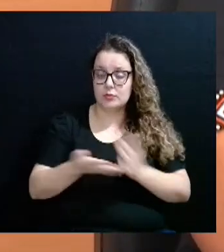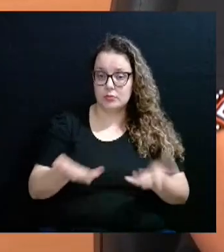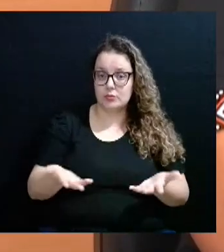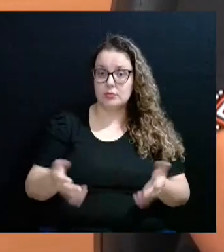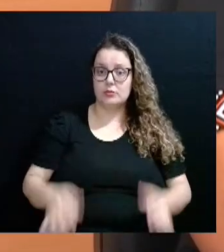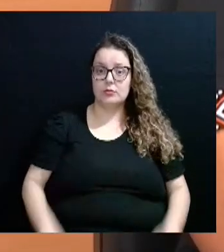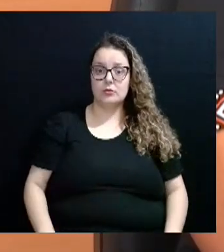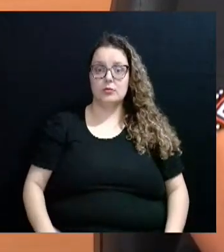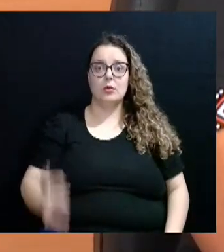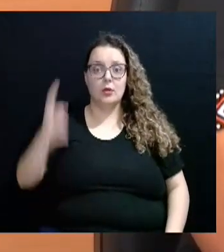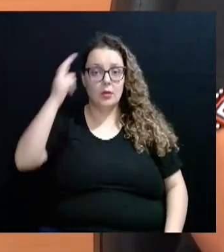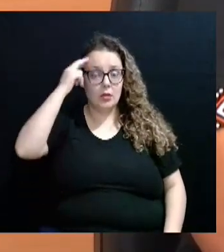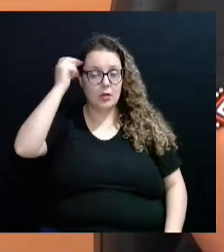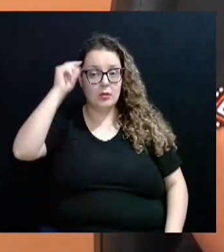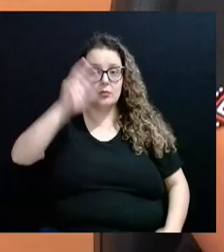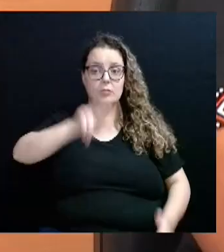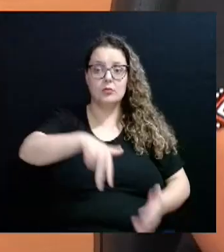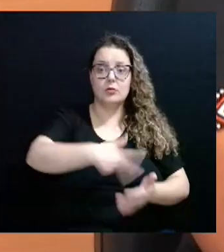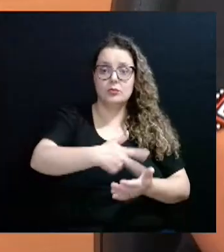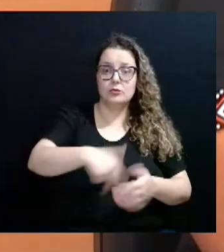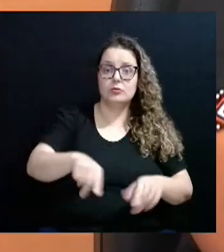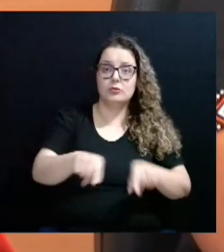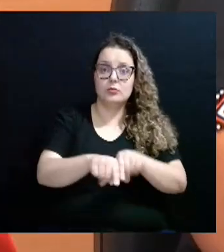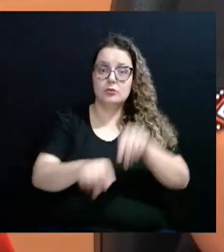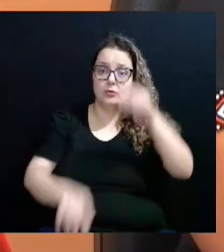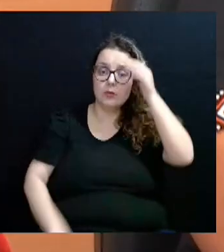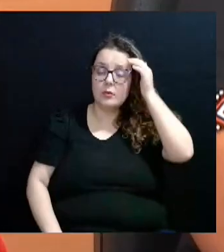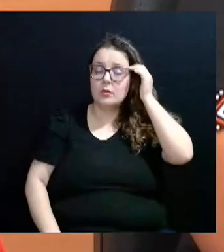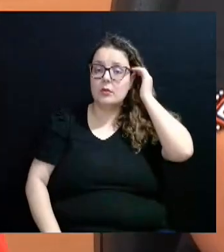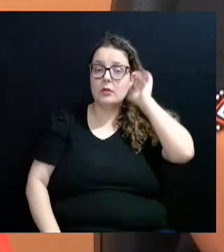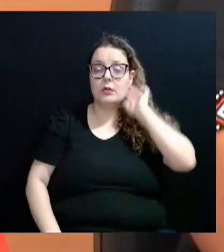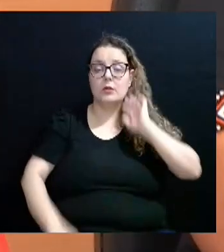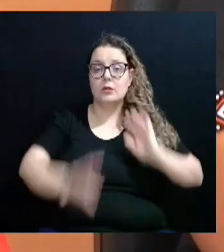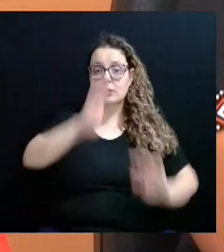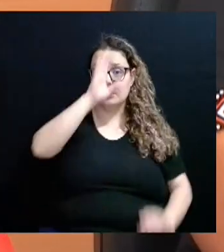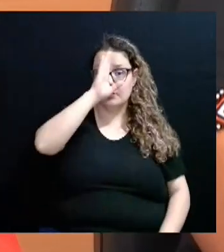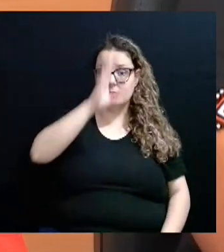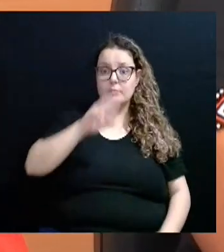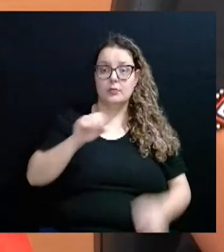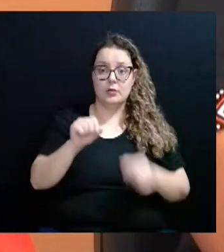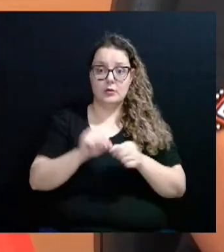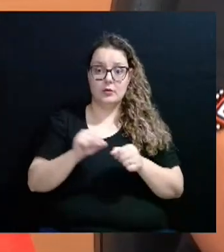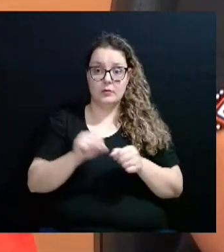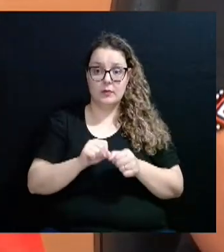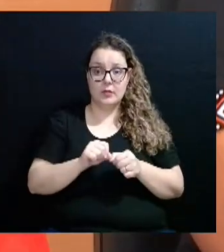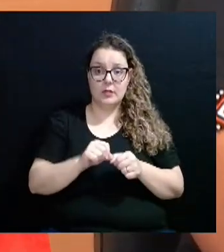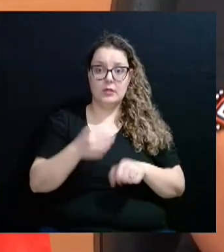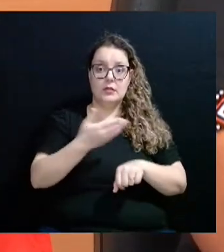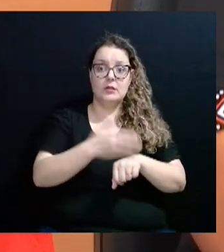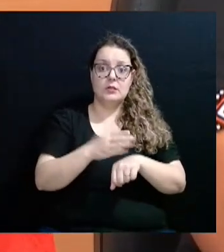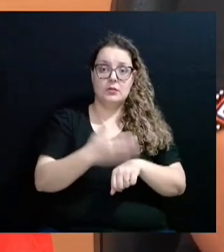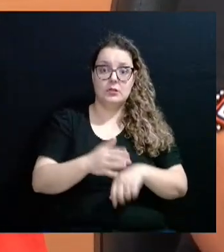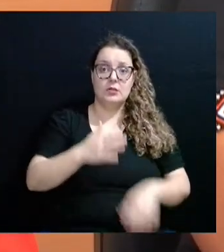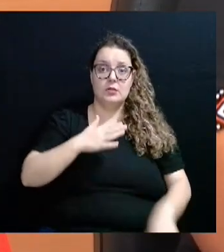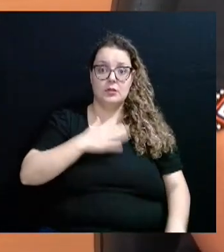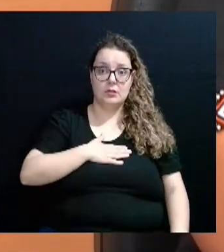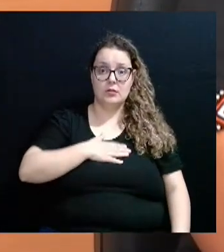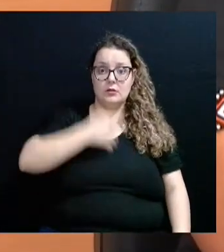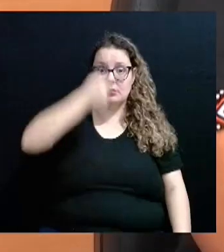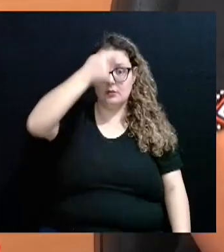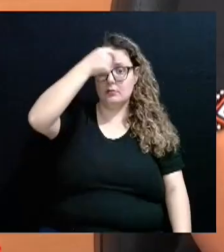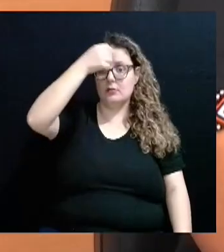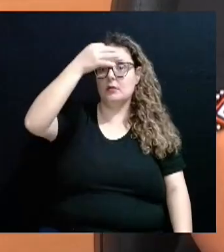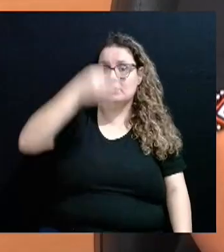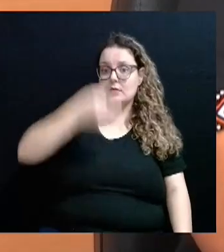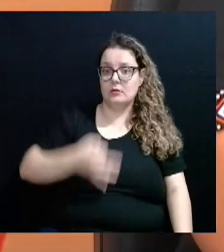hop também e principalmente me fez exercer a minha cidadania, que não foi